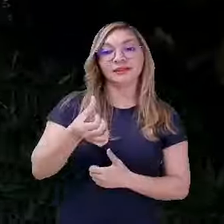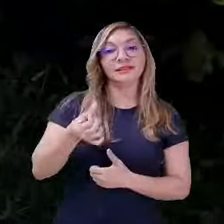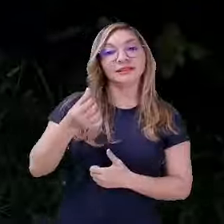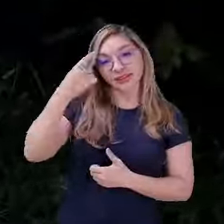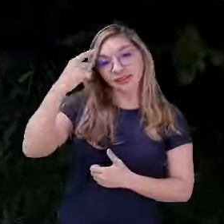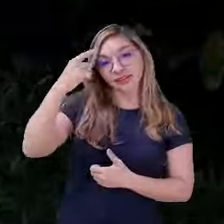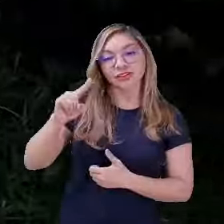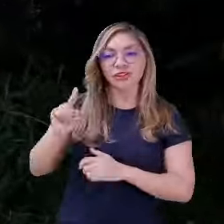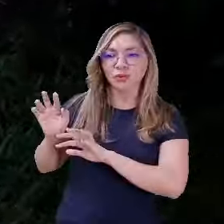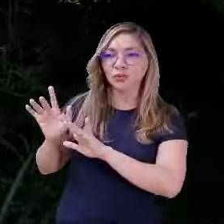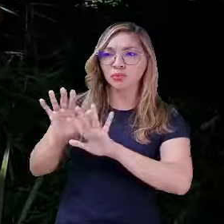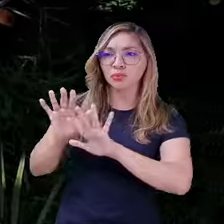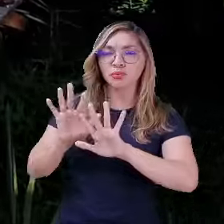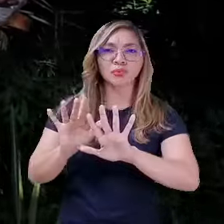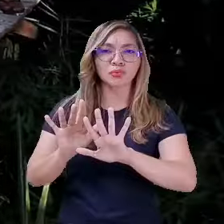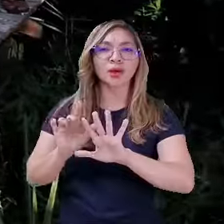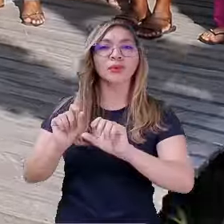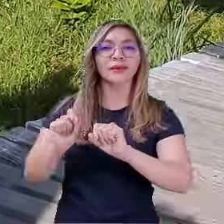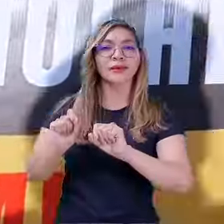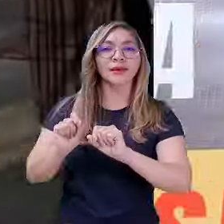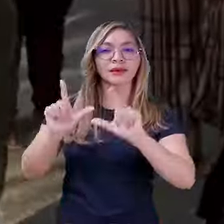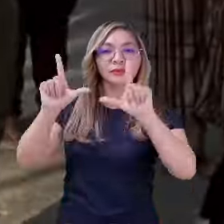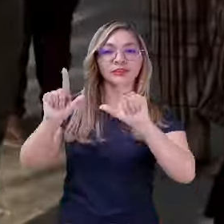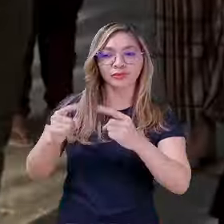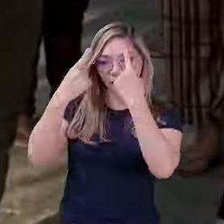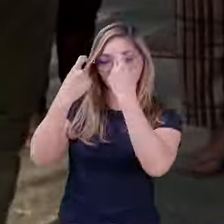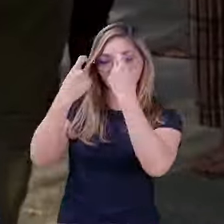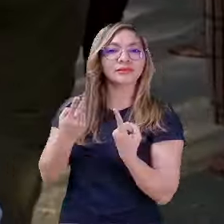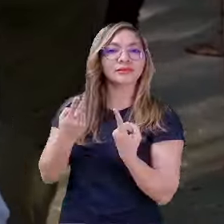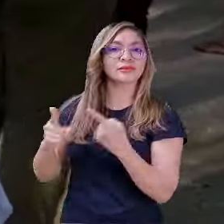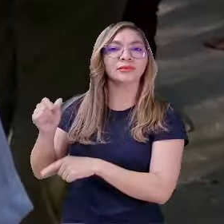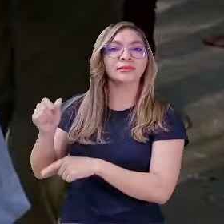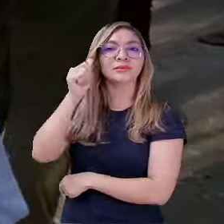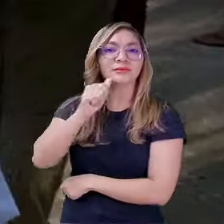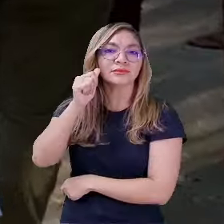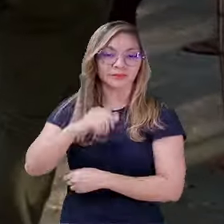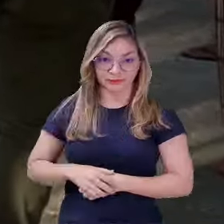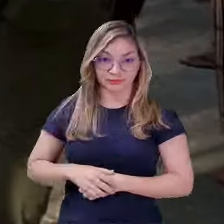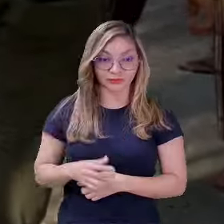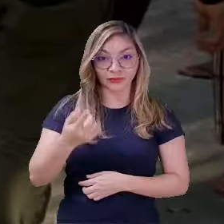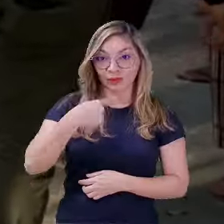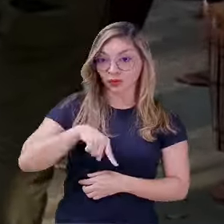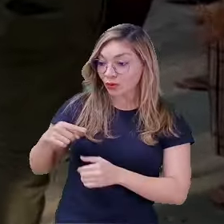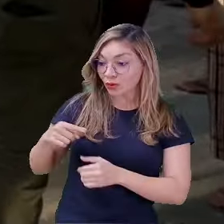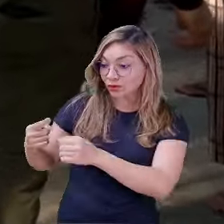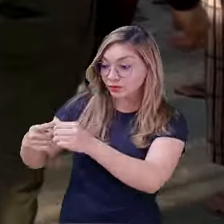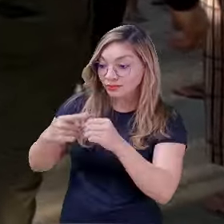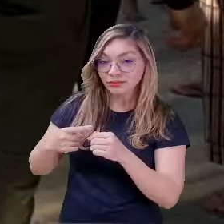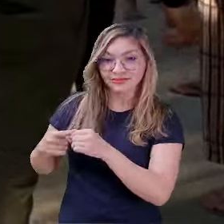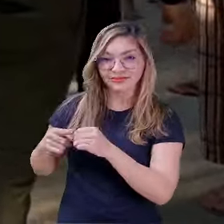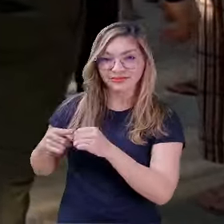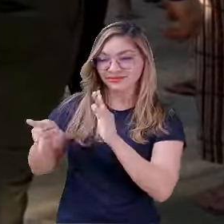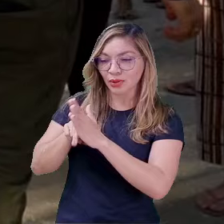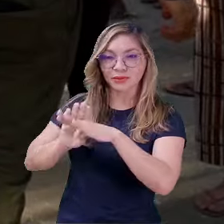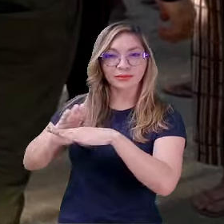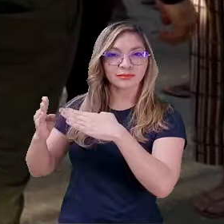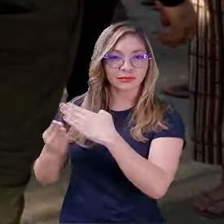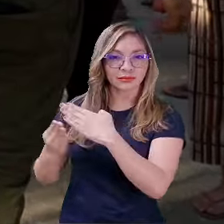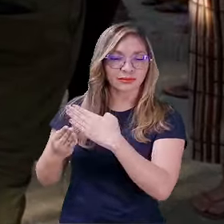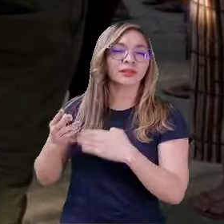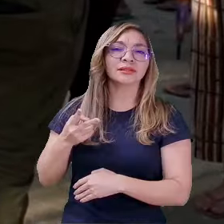movimento mundial pelo fim da violência contra a mulher. Estamos numa comunidade, numa das comunidades do Bairi, que sempre foi